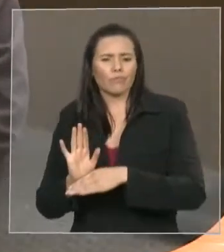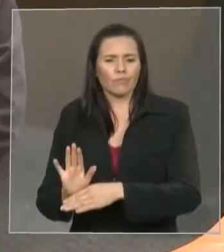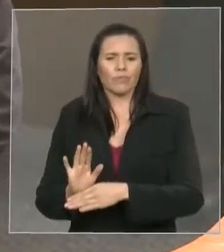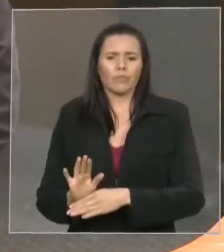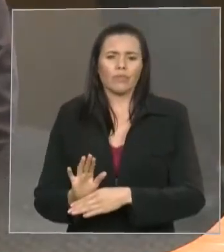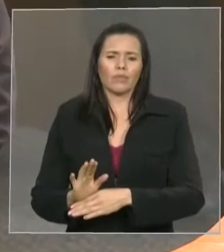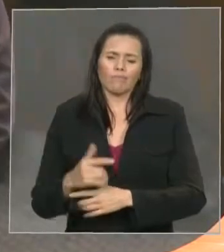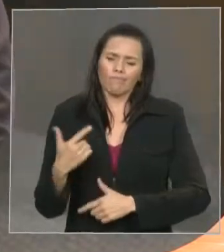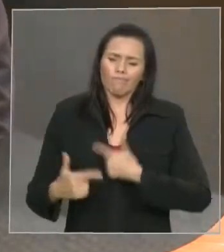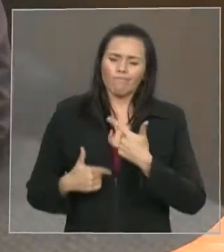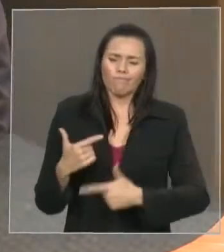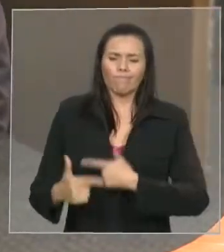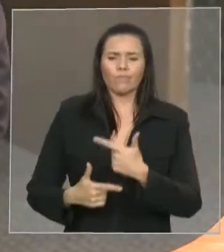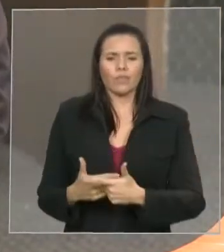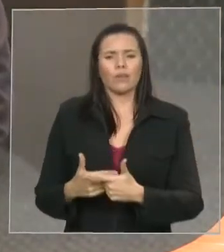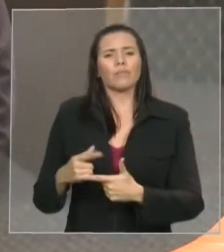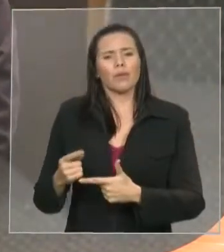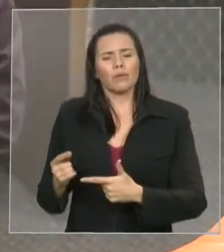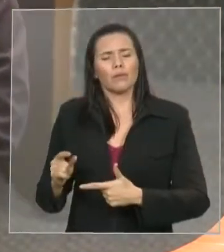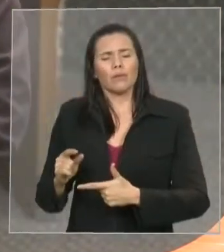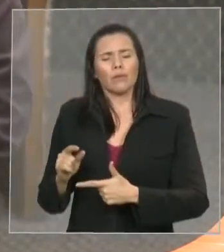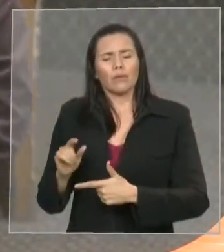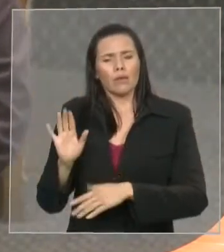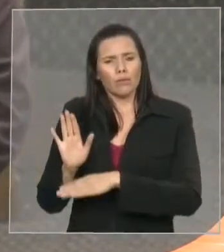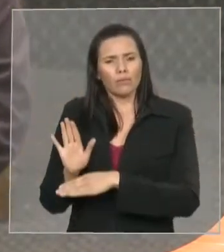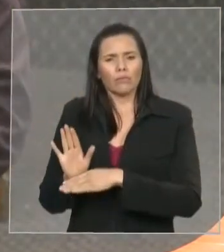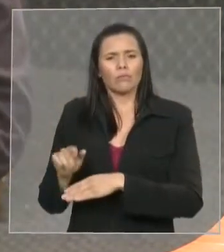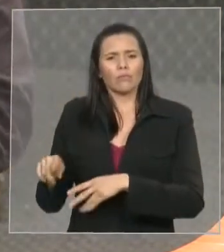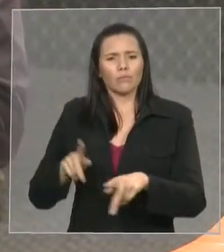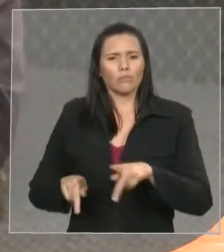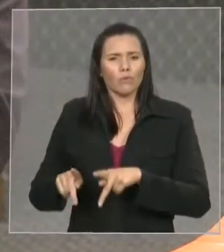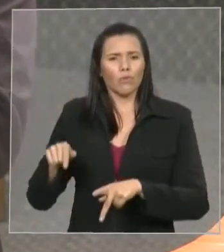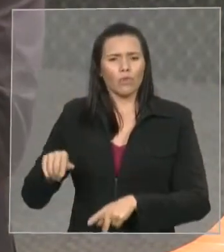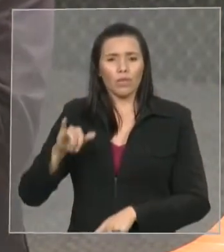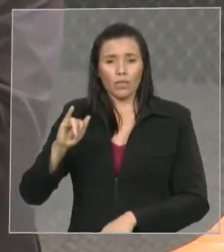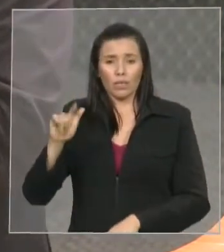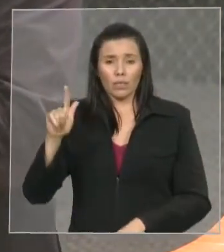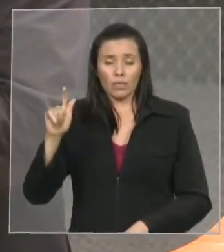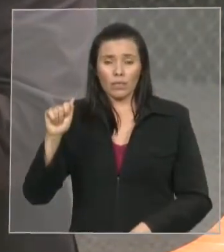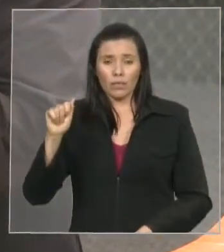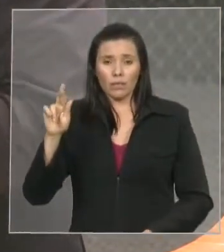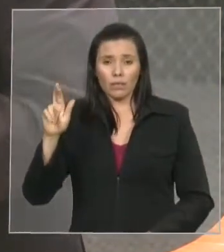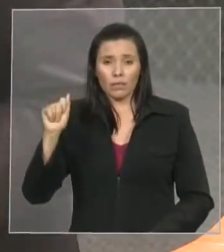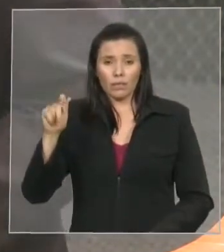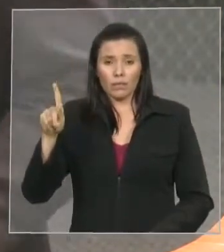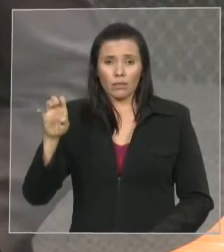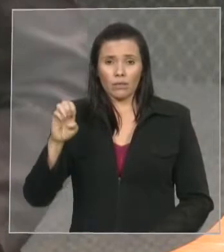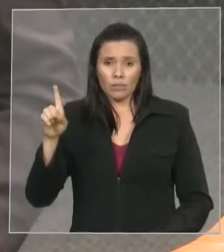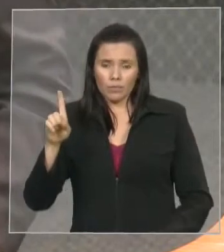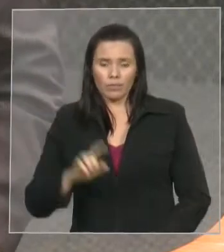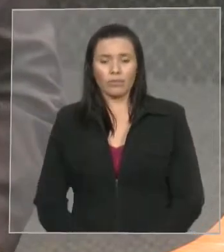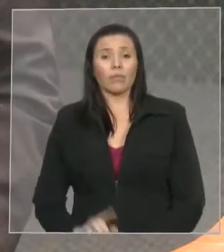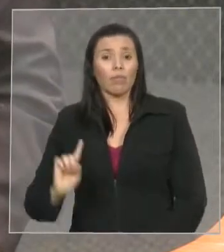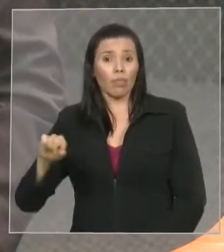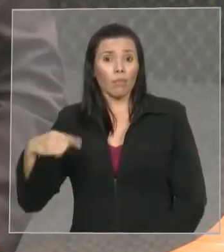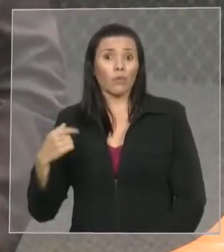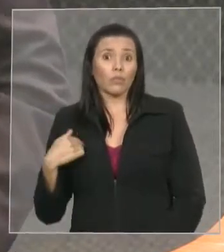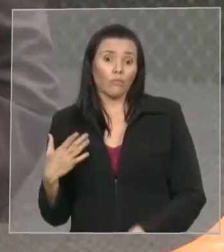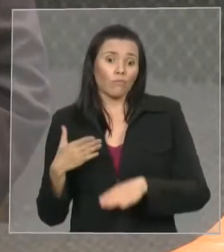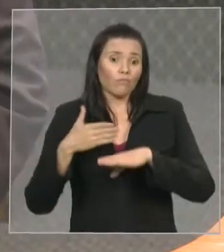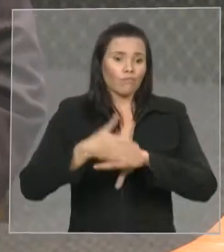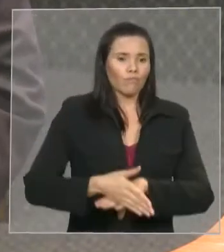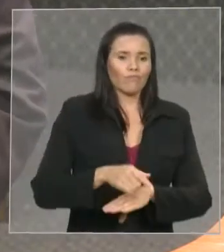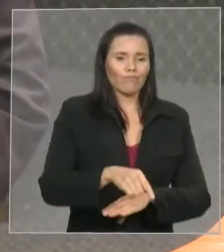empenhar, para também dar qualidade de vida àquele povo. Saindo dali, senhor presidente, nós fomos visitar o